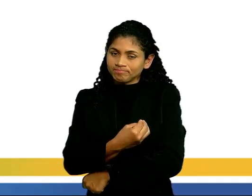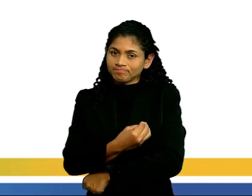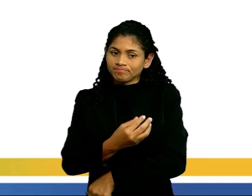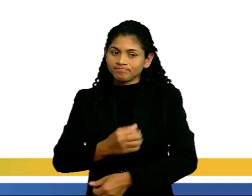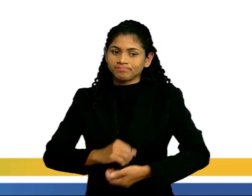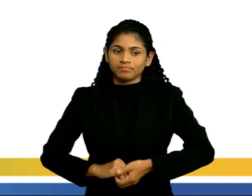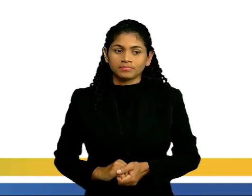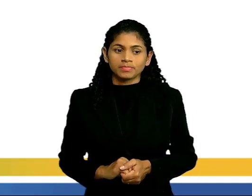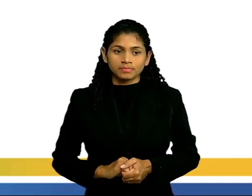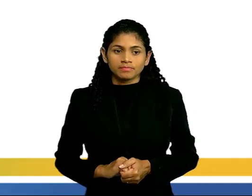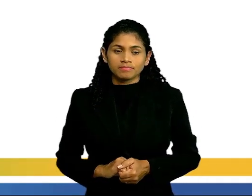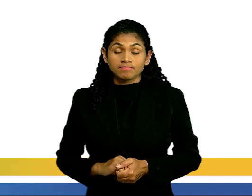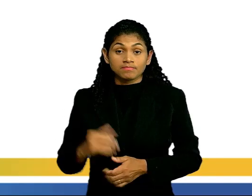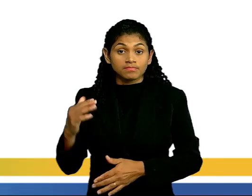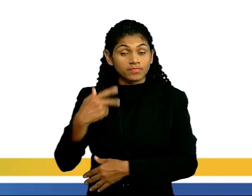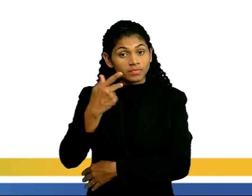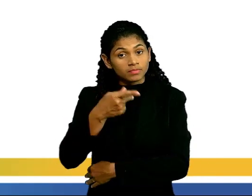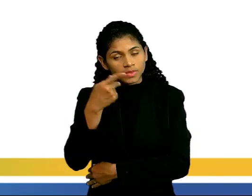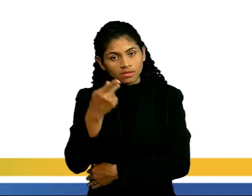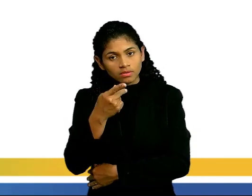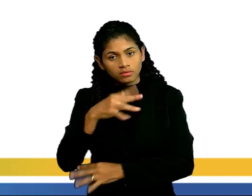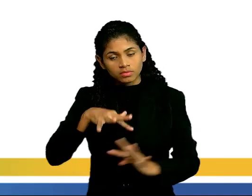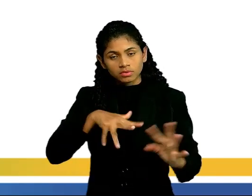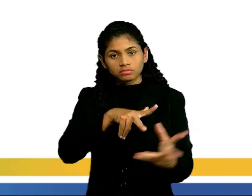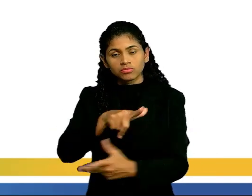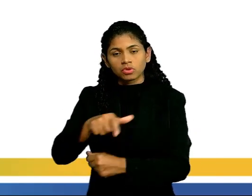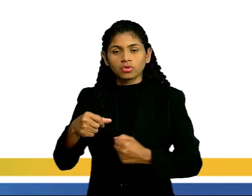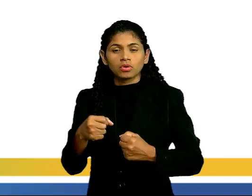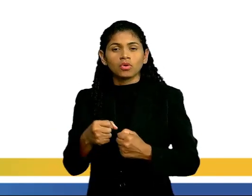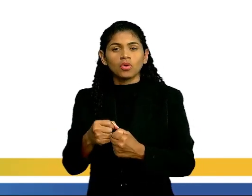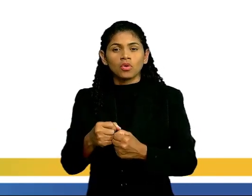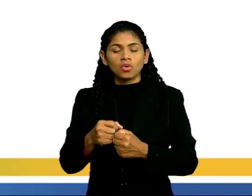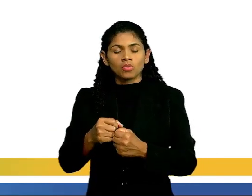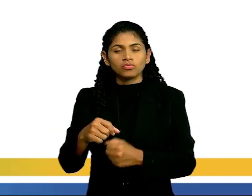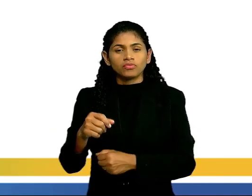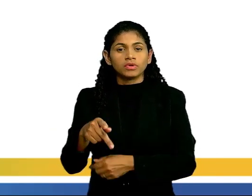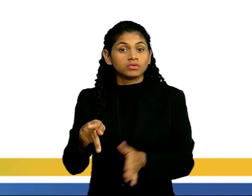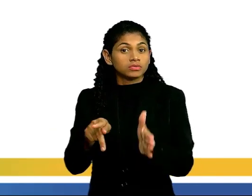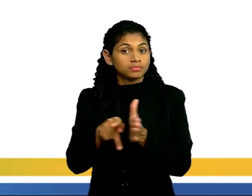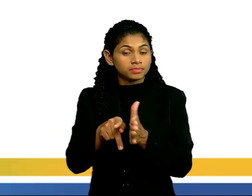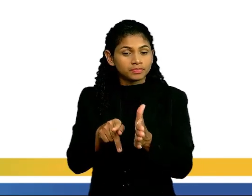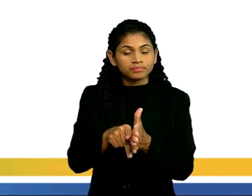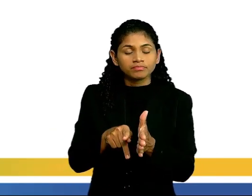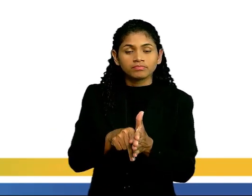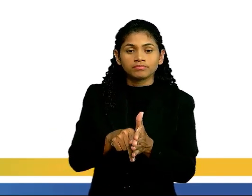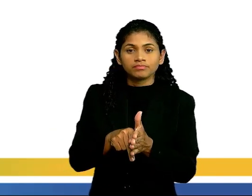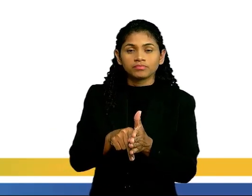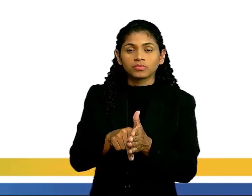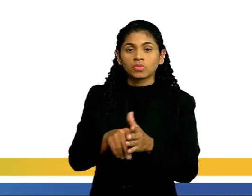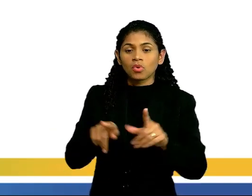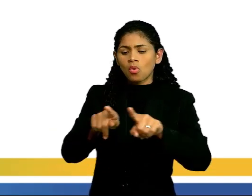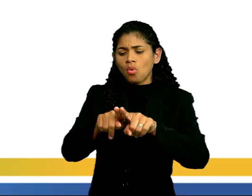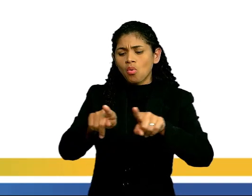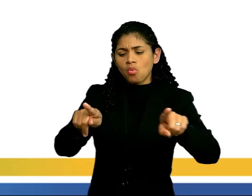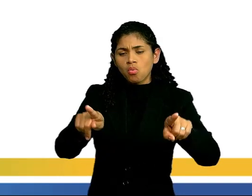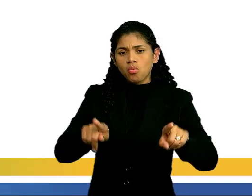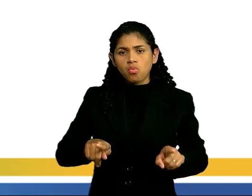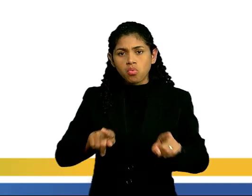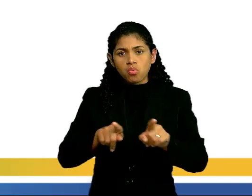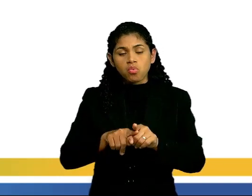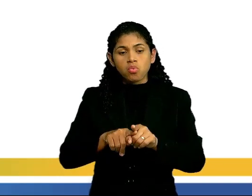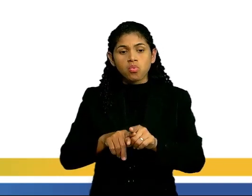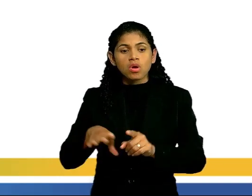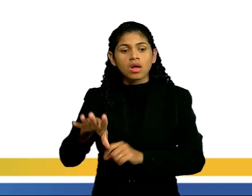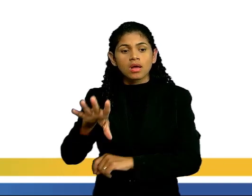Vamos lá. Além de falar sobre o seu universo pessoal e os seus dramas cotidianos, o Quarto de Despejo também teve